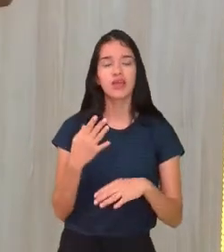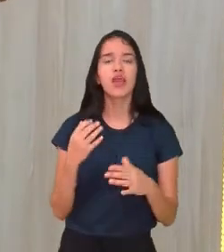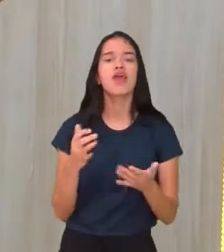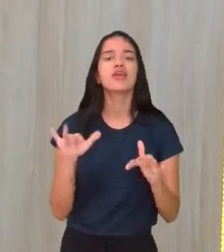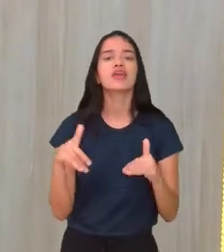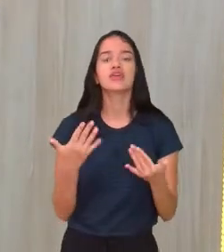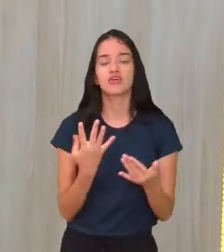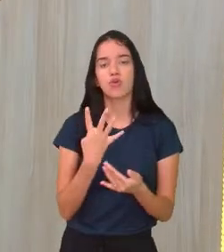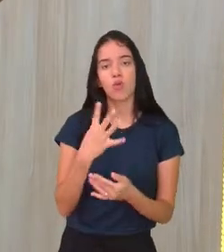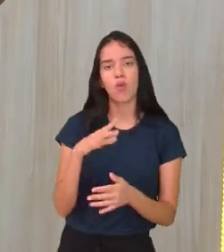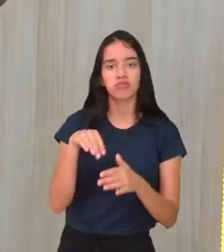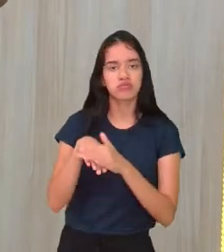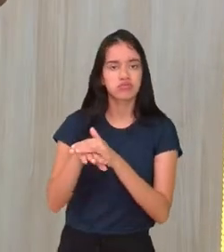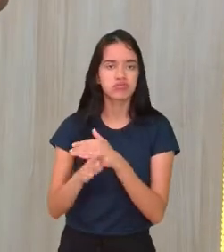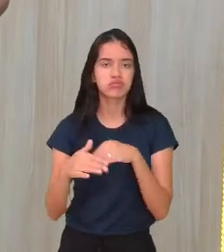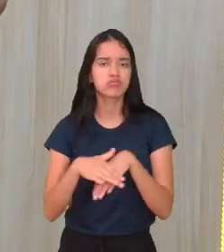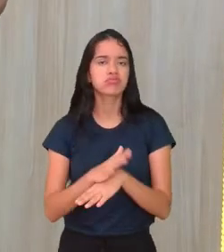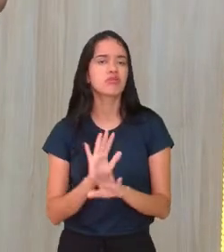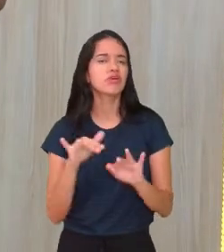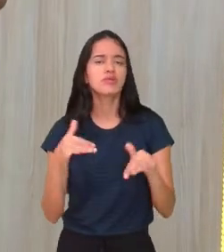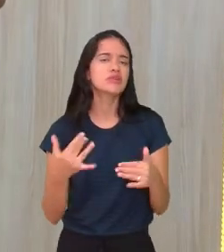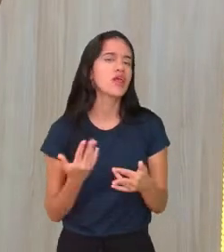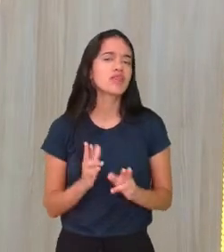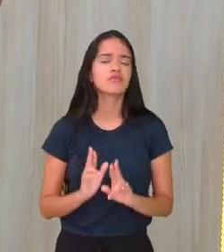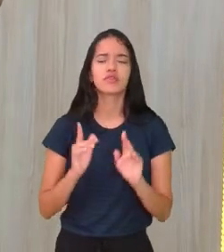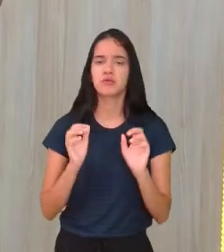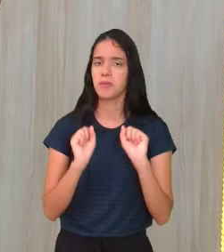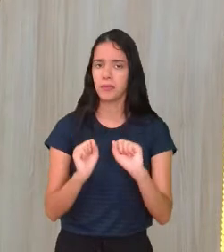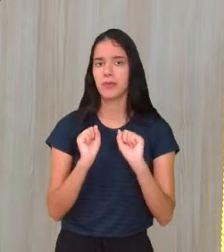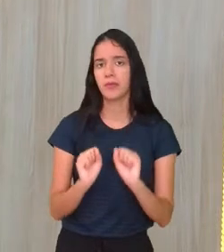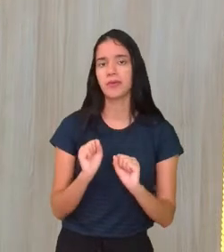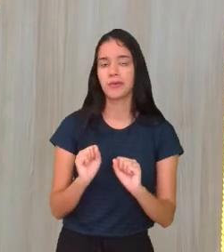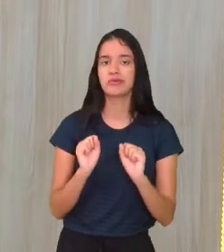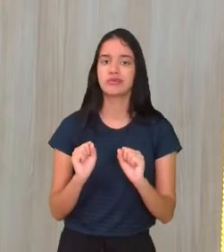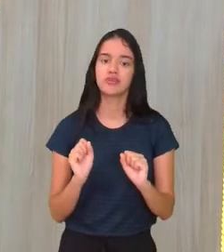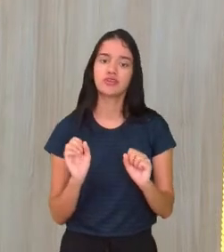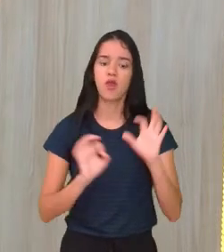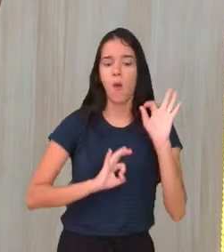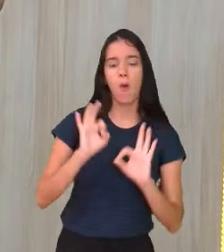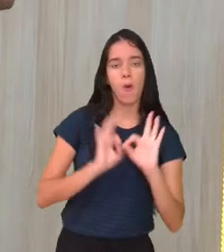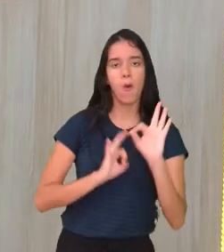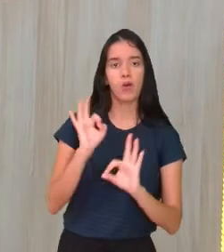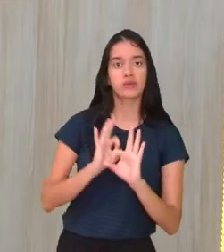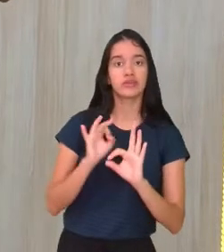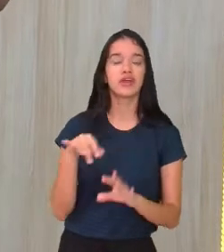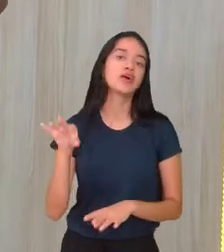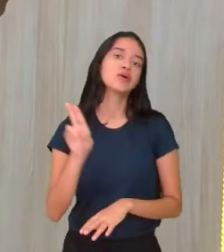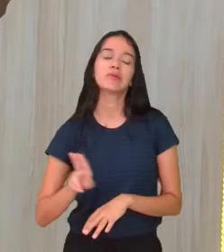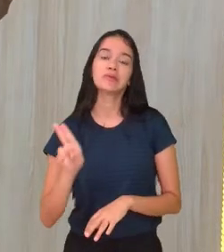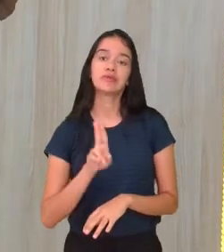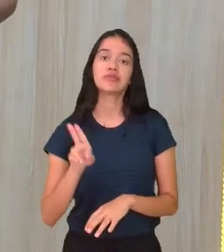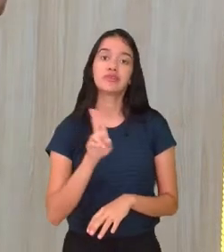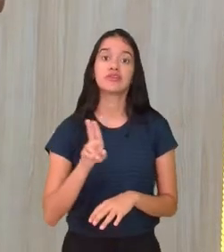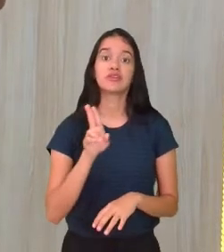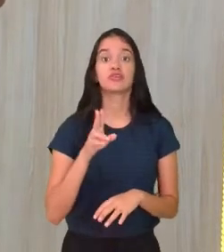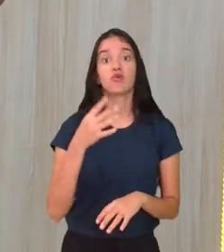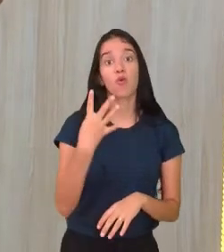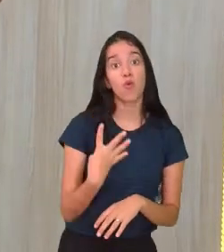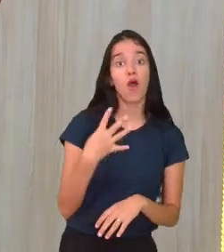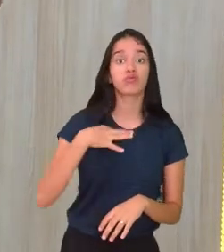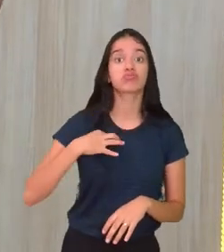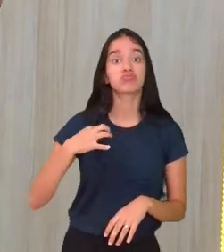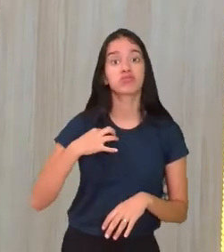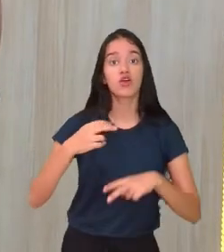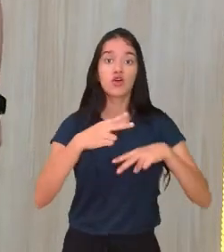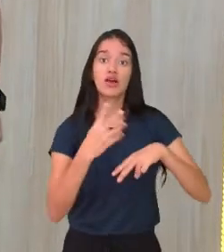quantas maneiras diferentes ela pode se arrumar utilizando essas 4 blusas,